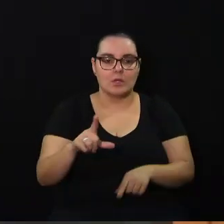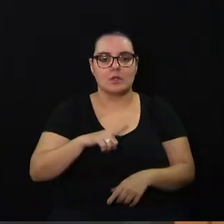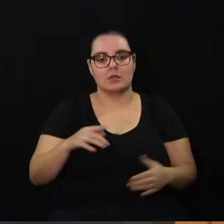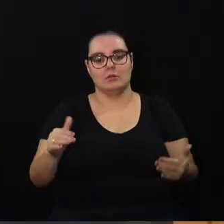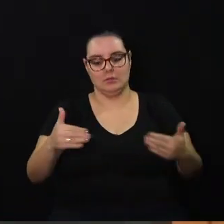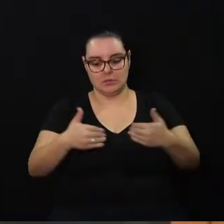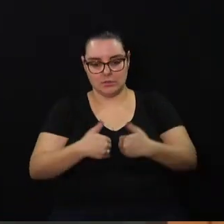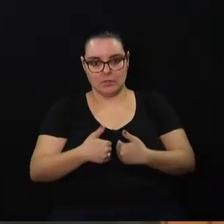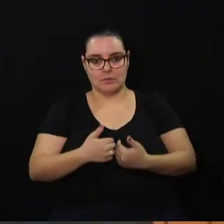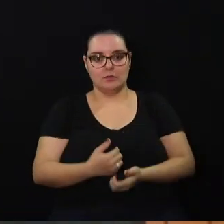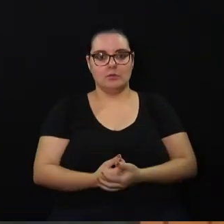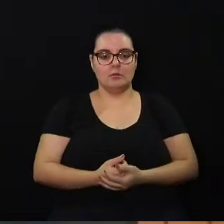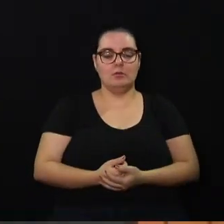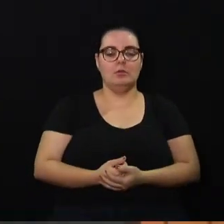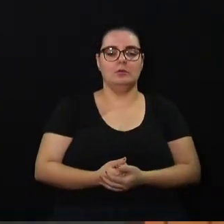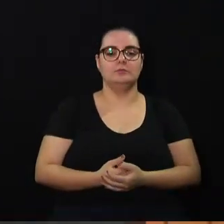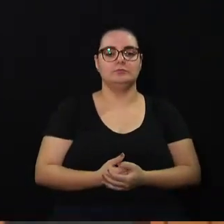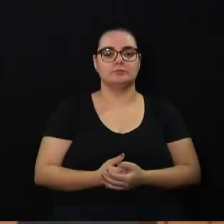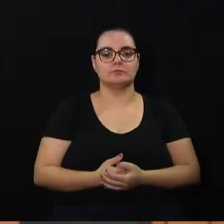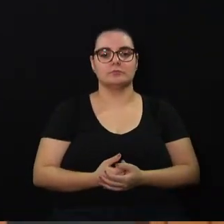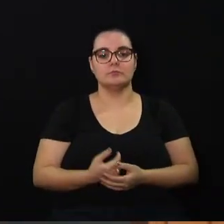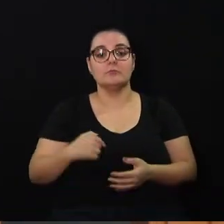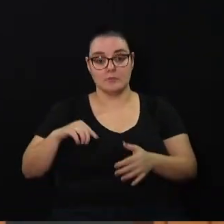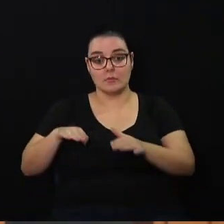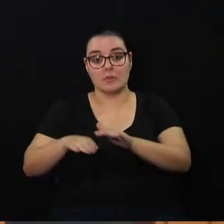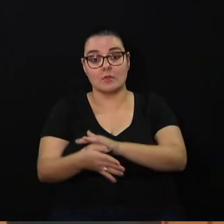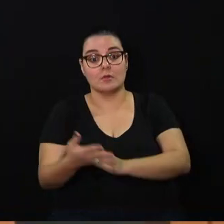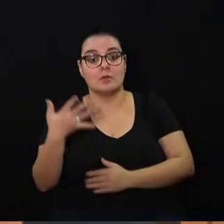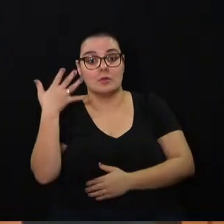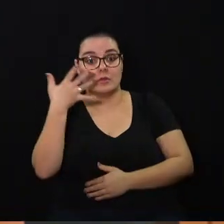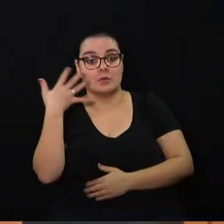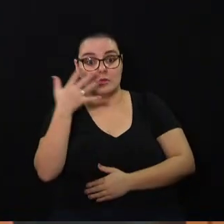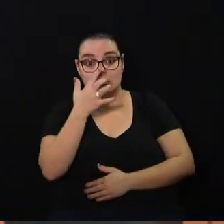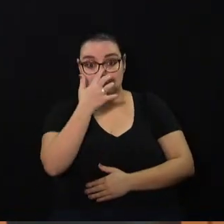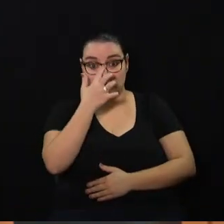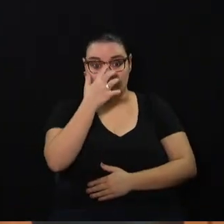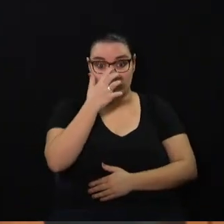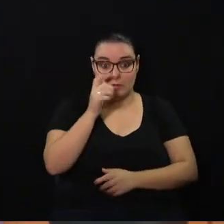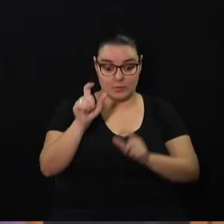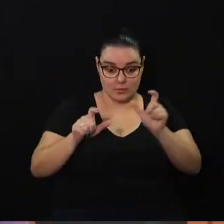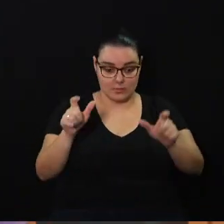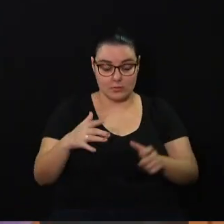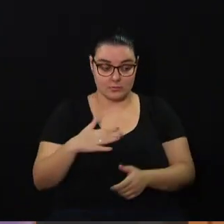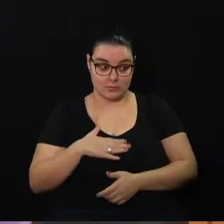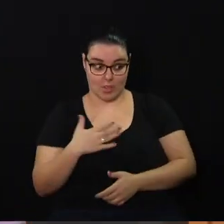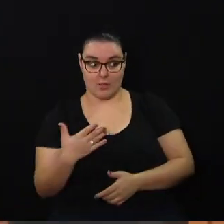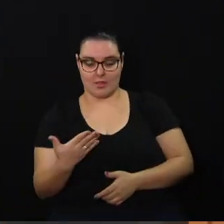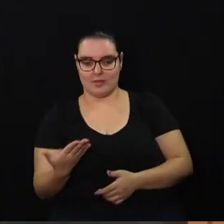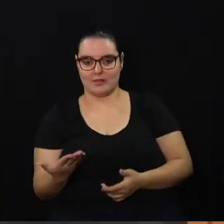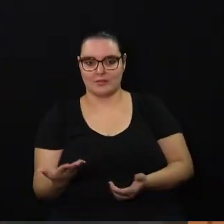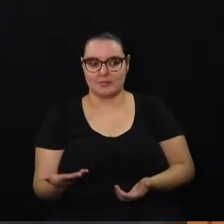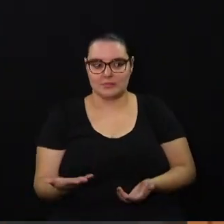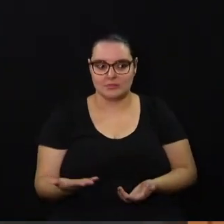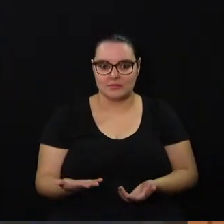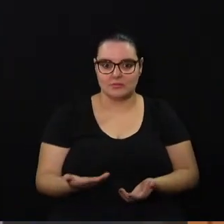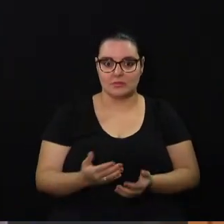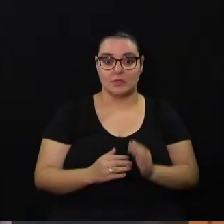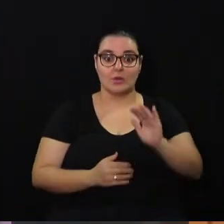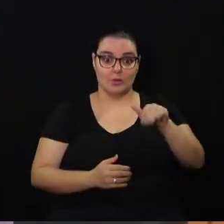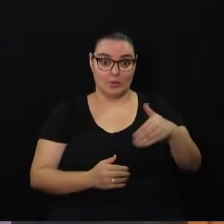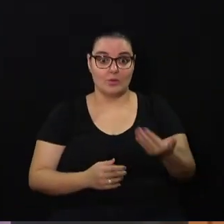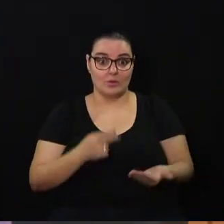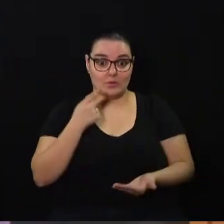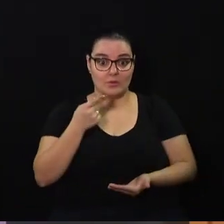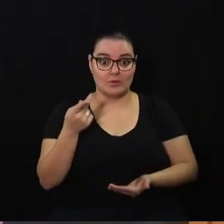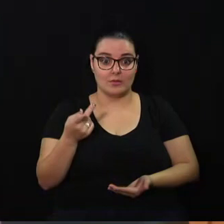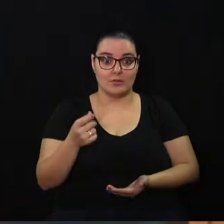isso me deixou nem quando eu costumo falar isso nas palestras as pessoas ficam bastante surpresas quando eu digo que eu